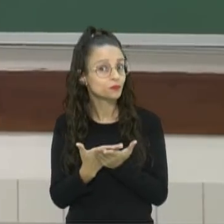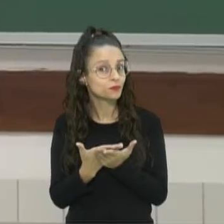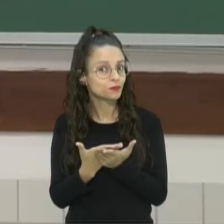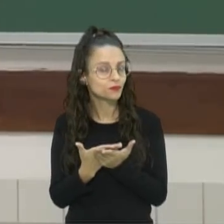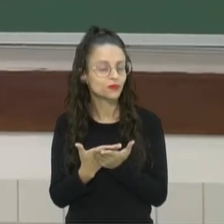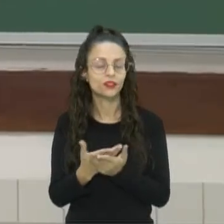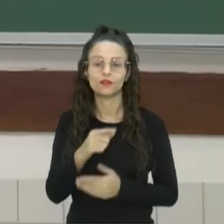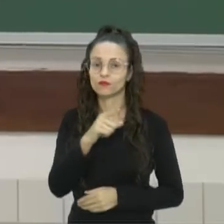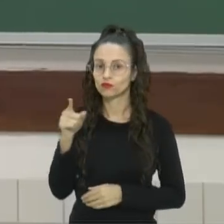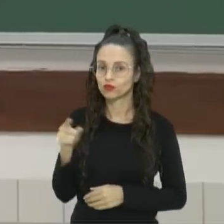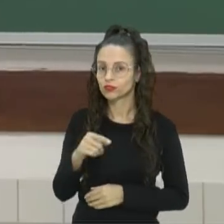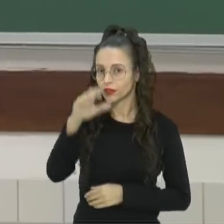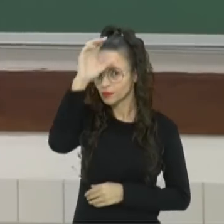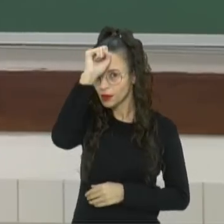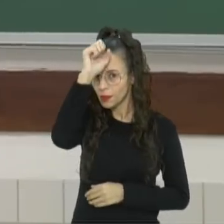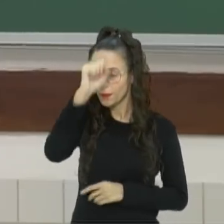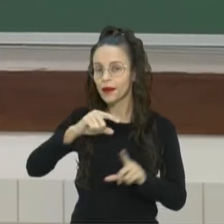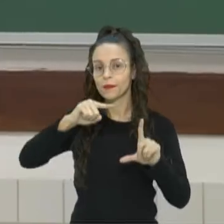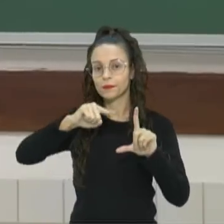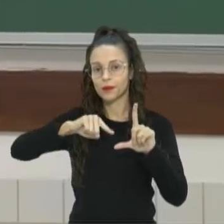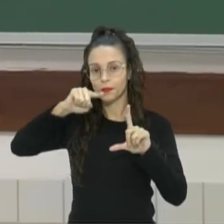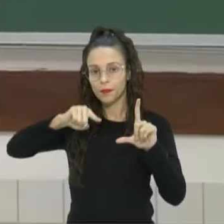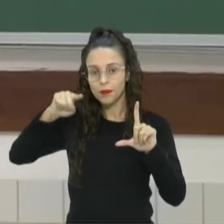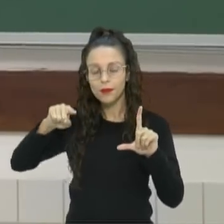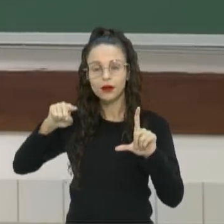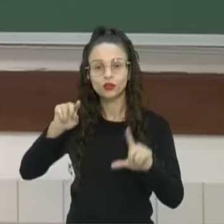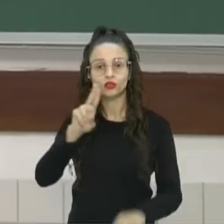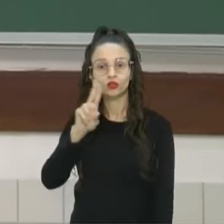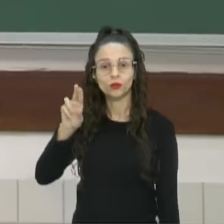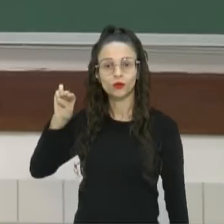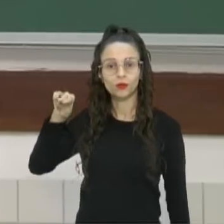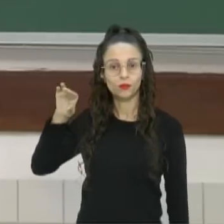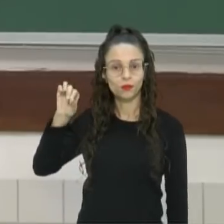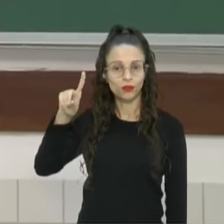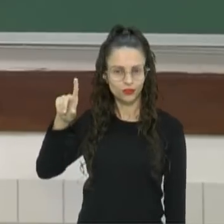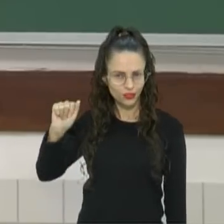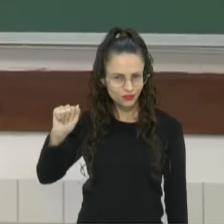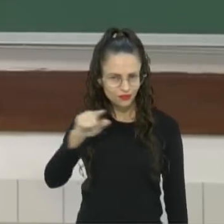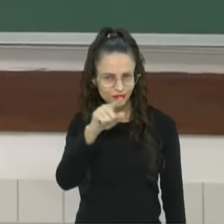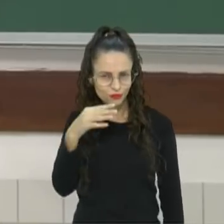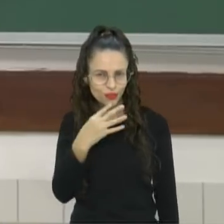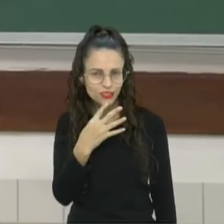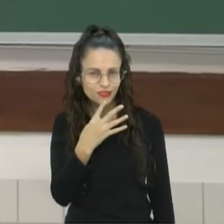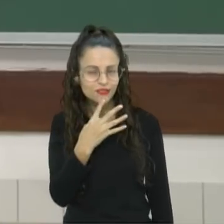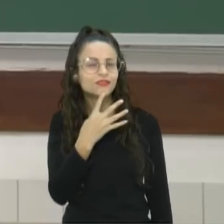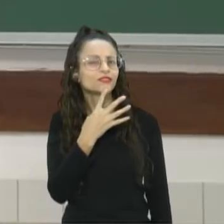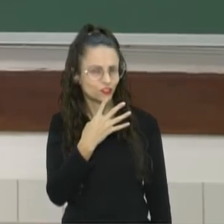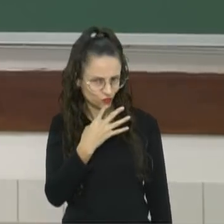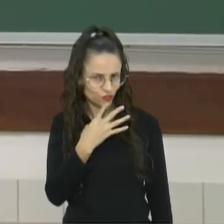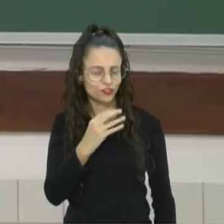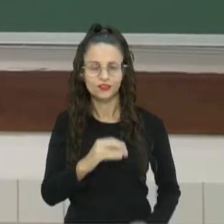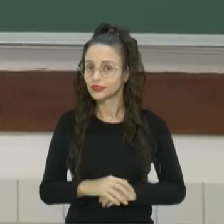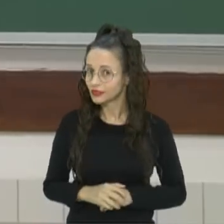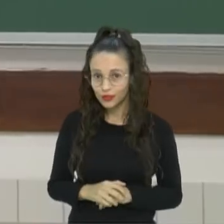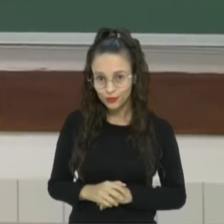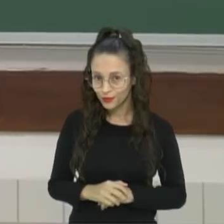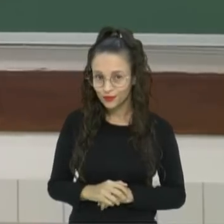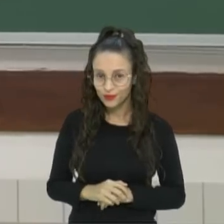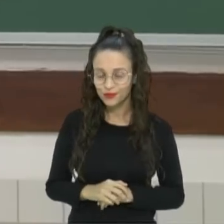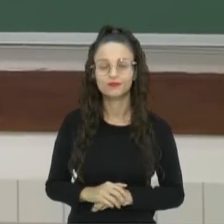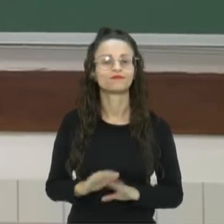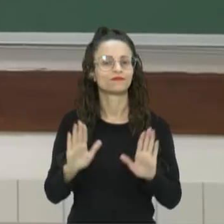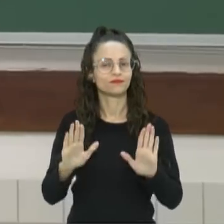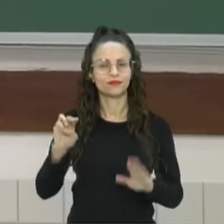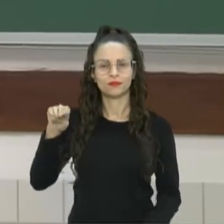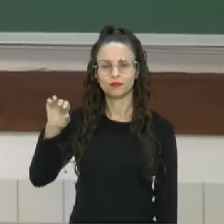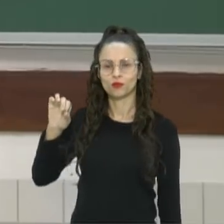Vocês trabalharão com medidas de estatística chamada moda. Já ouviu falar nela? Já? Não? Ai,